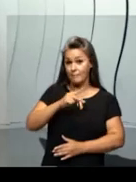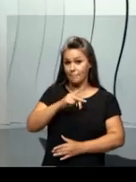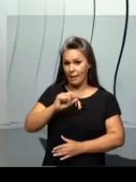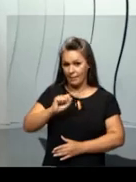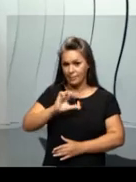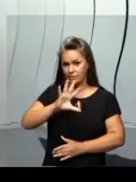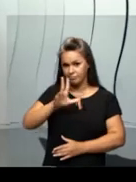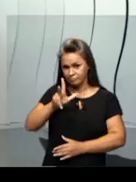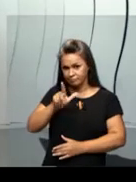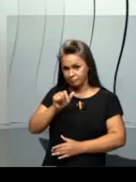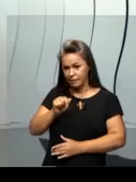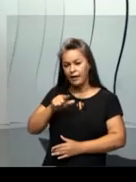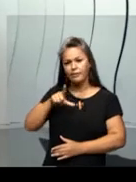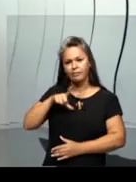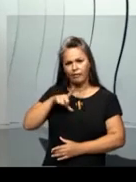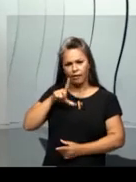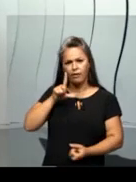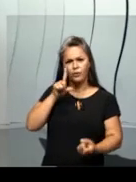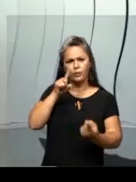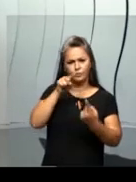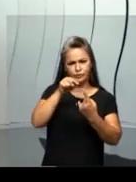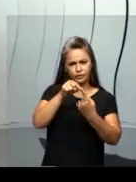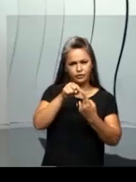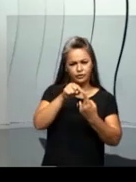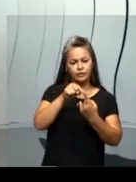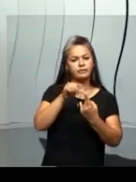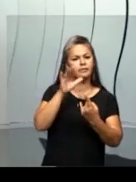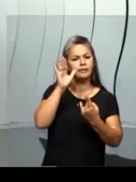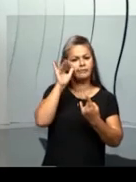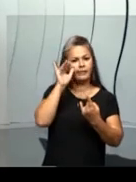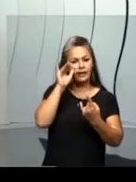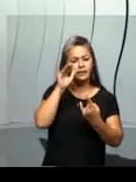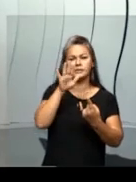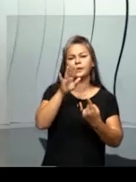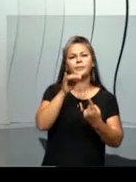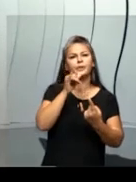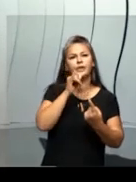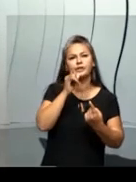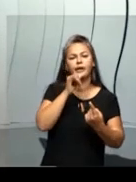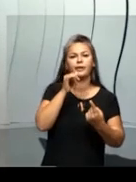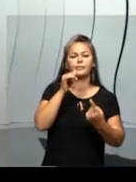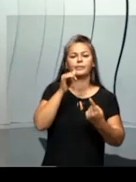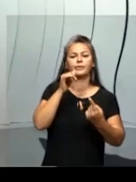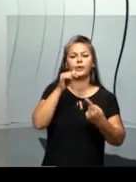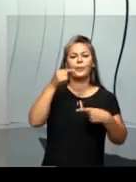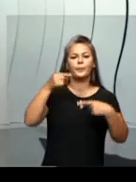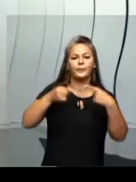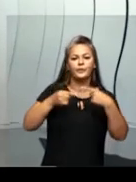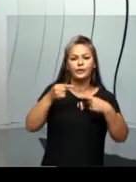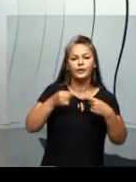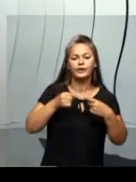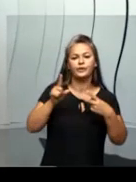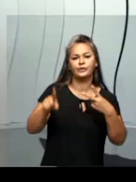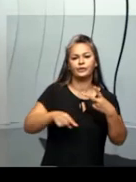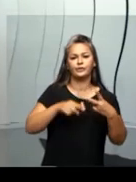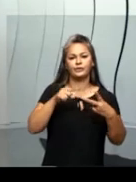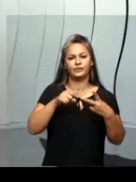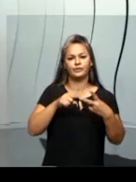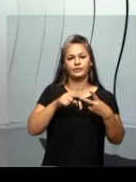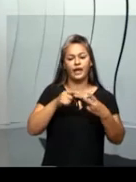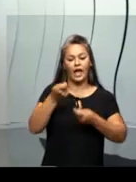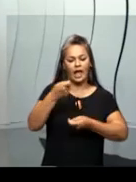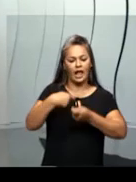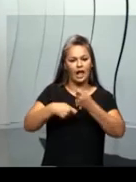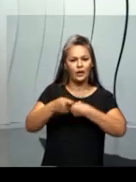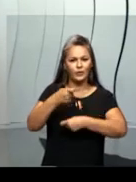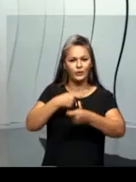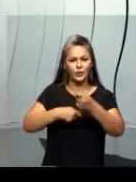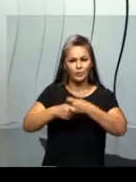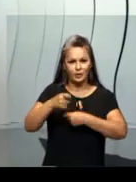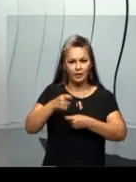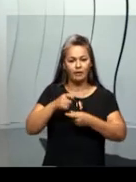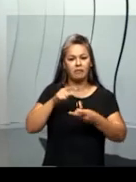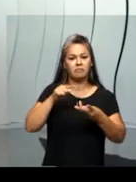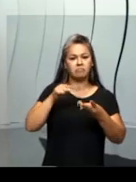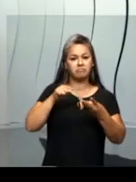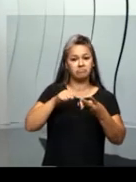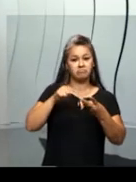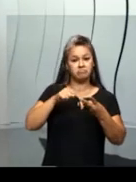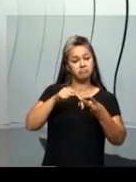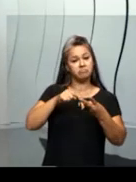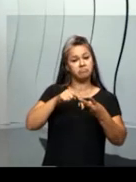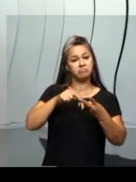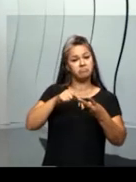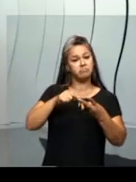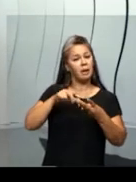seguida, você vai ter aí alguns interesses políticos, econômicos, pessoal, ou seja, para construir esse mapa.